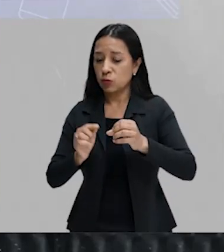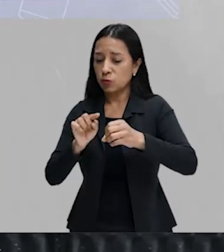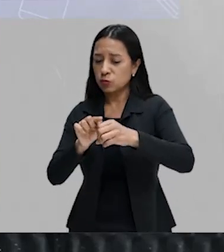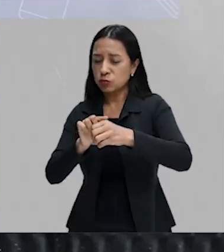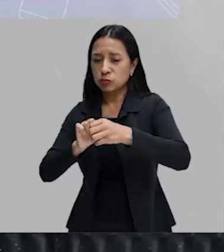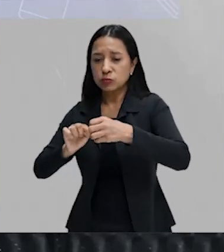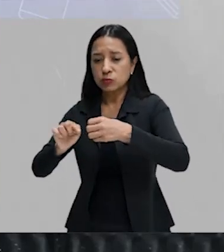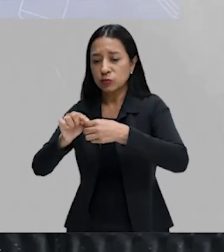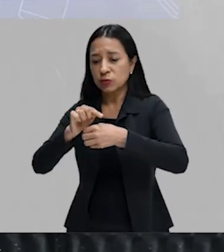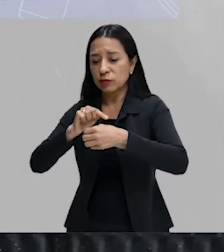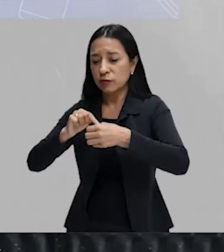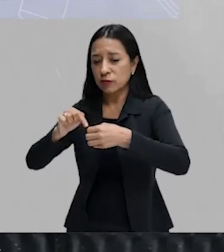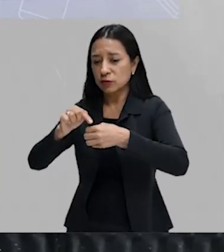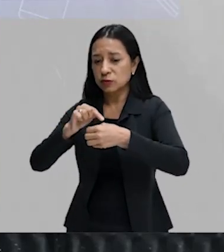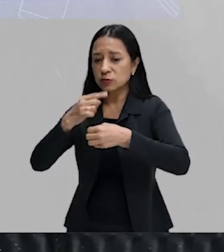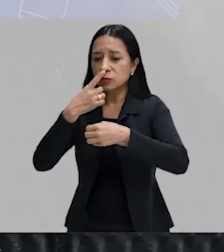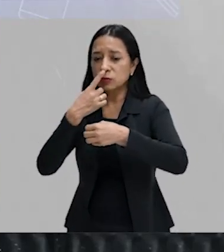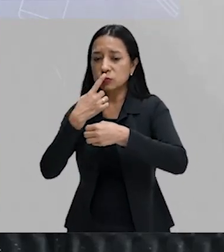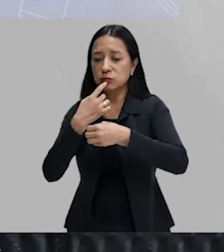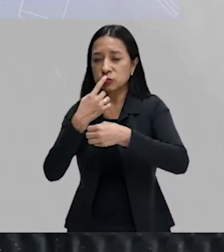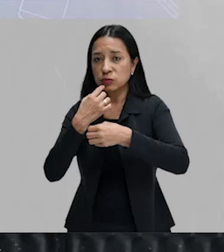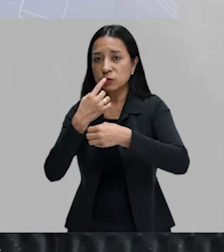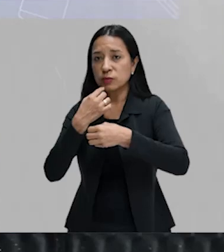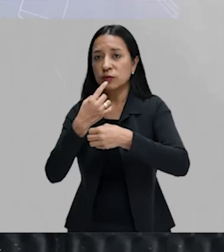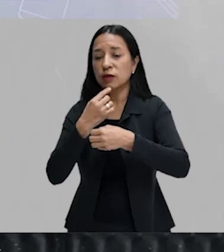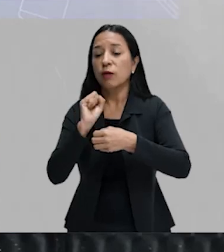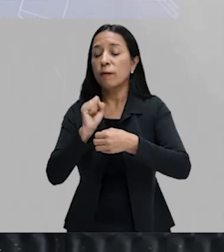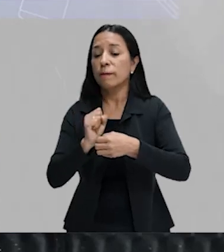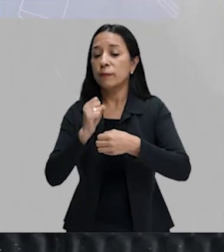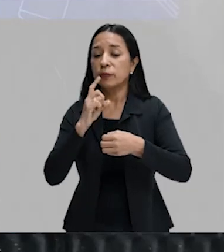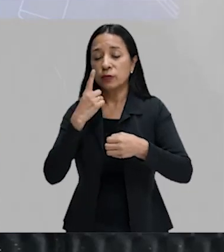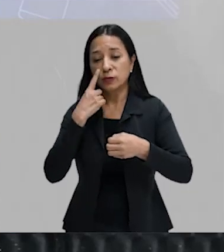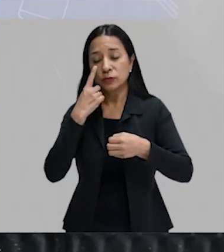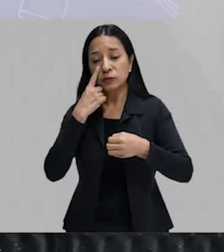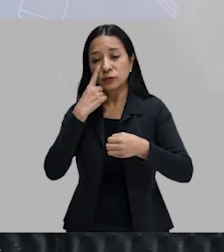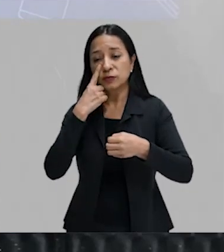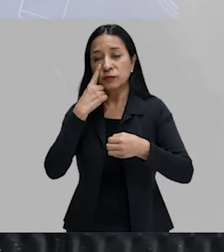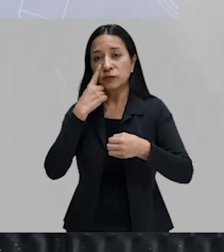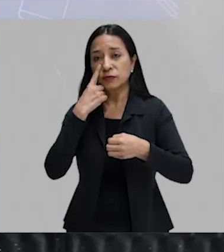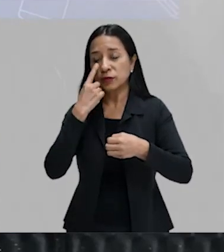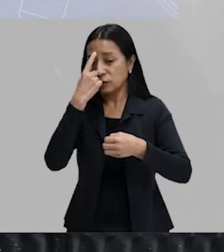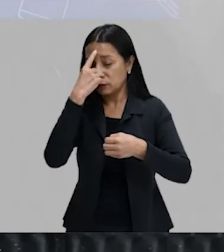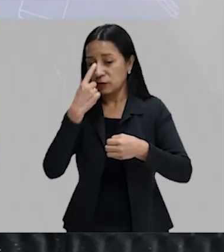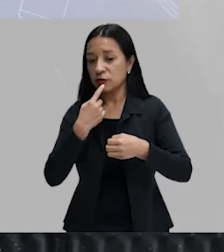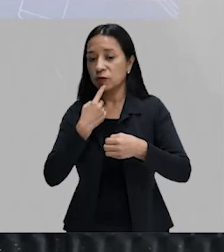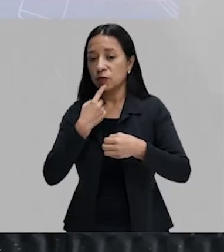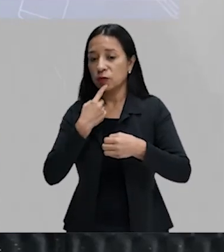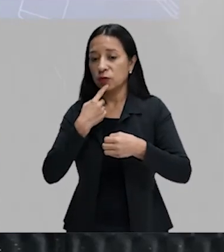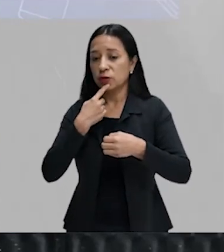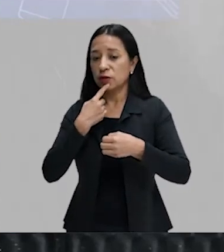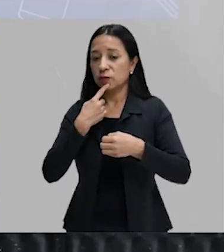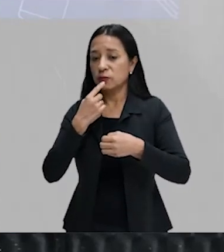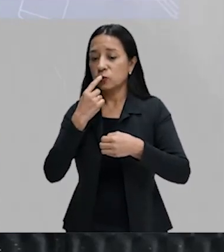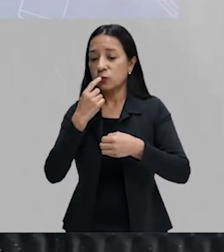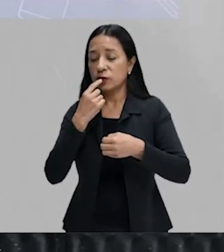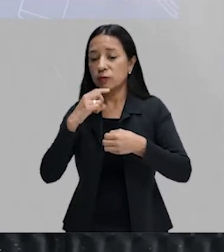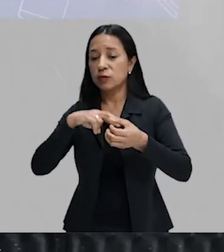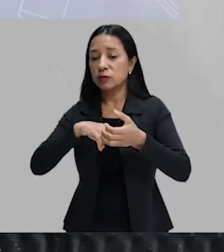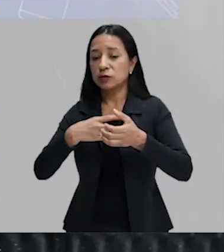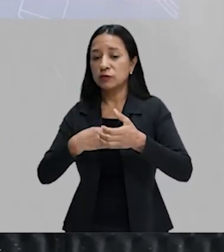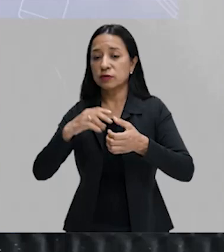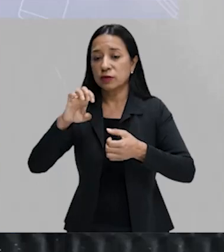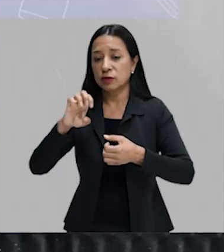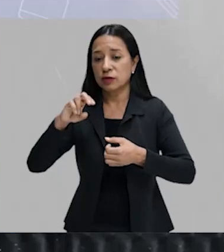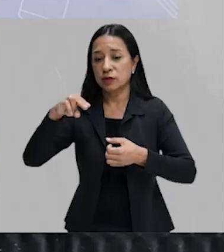revestido por essa camada vermelha que vocês podem ver nessa figura. Essa camada vermelha é o endoderma, ok?